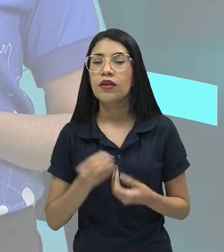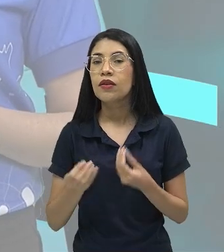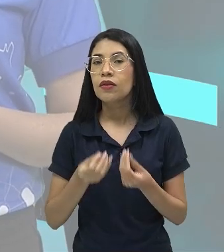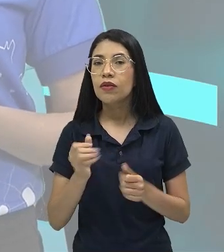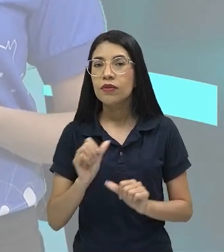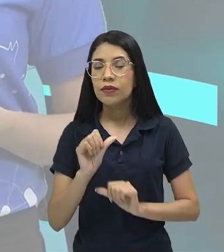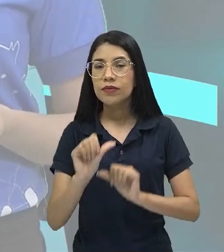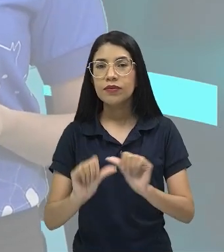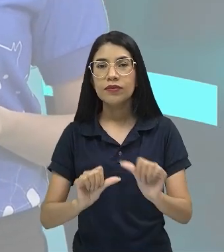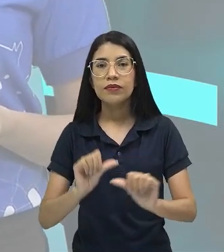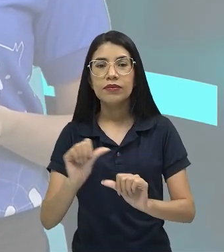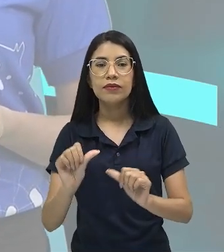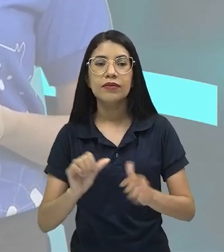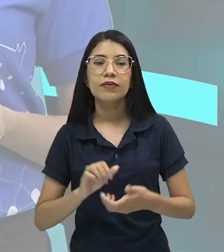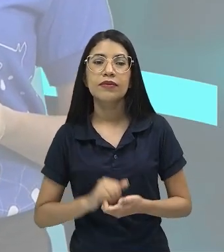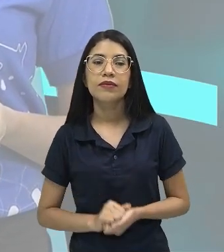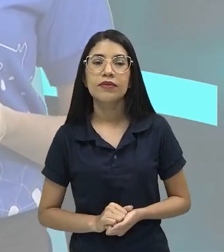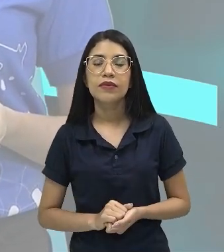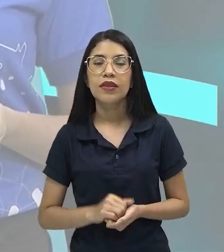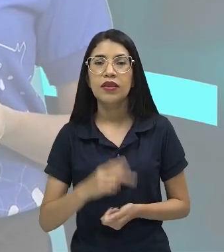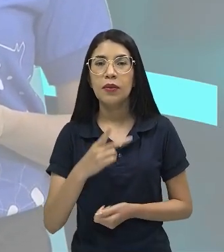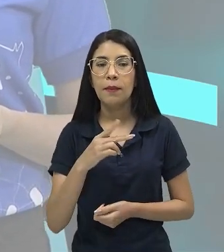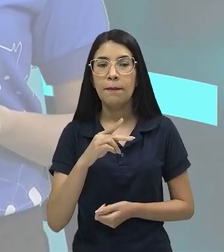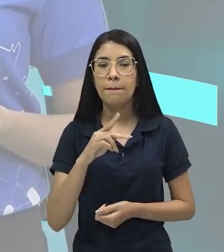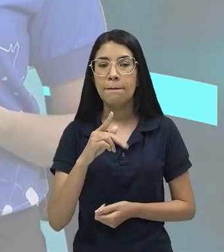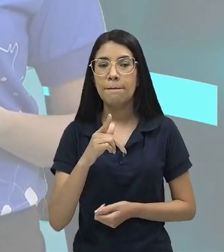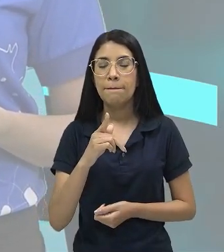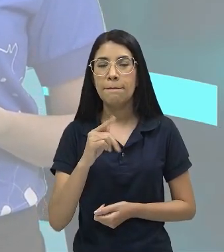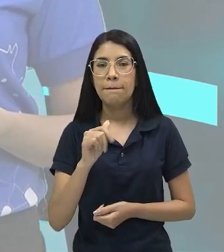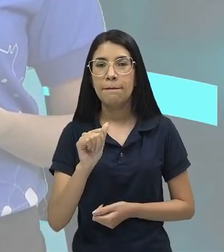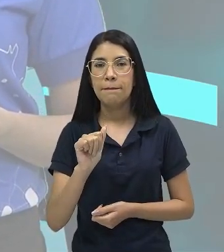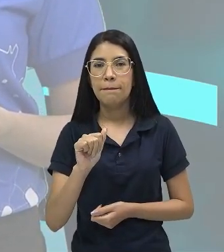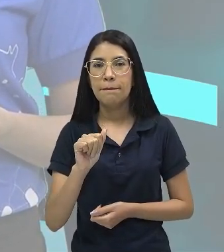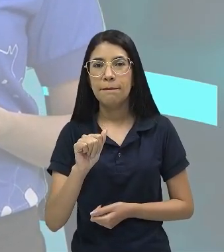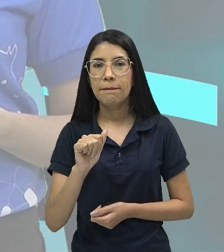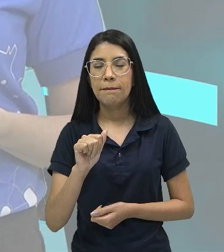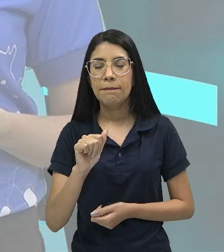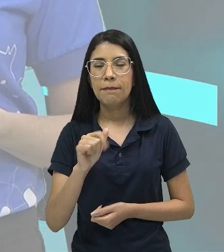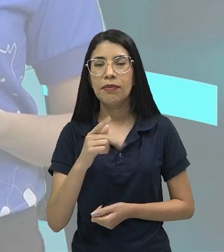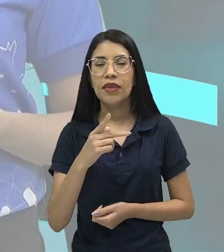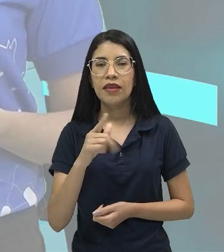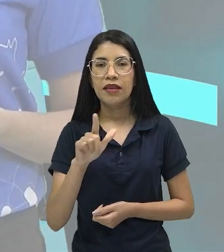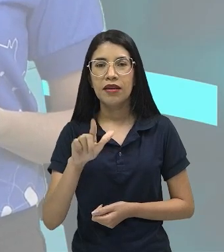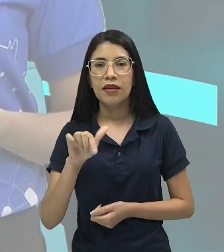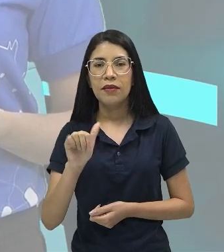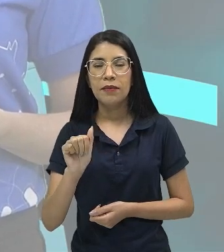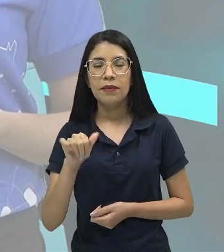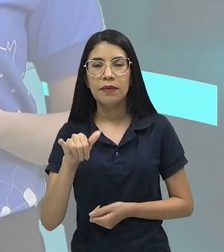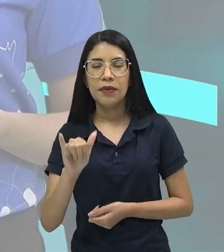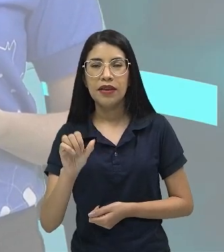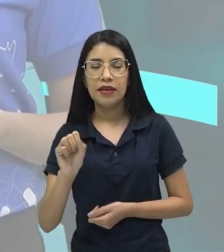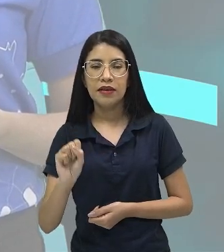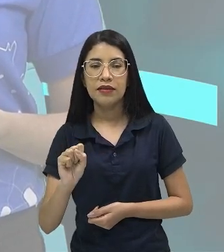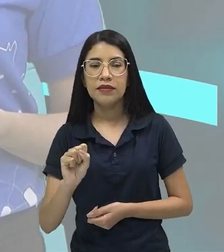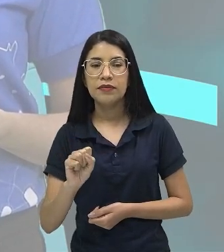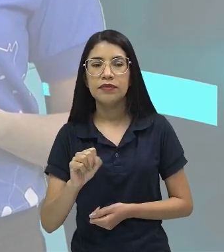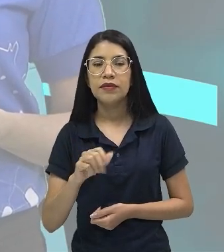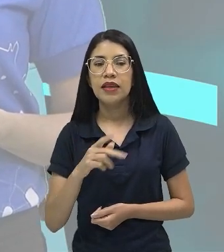então. Então, aqui do play ficou plays, say ficou says, e